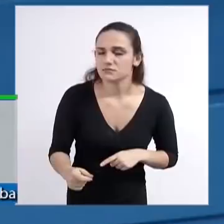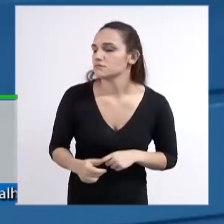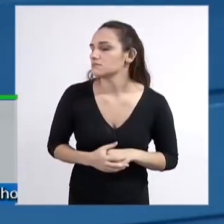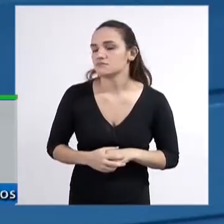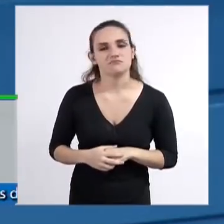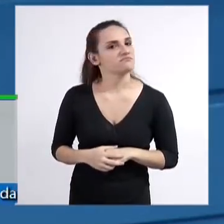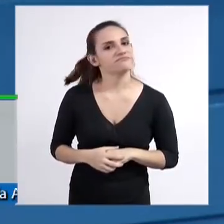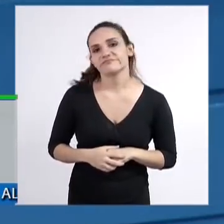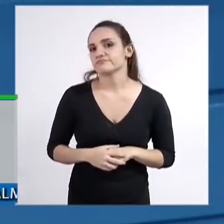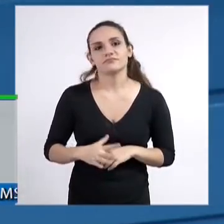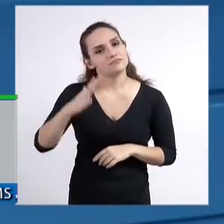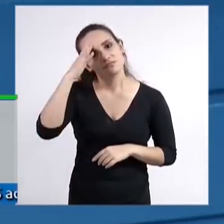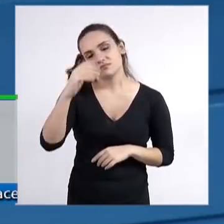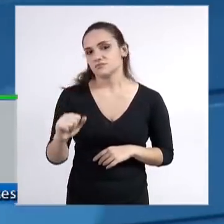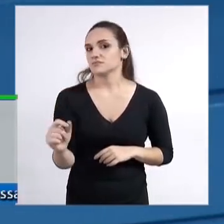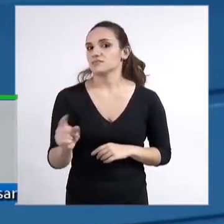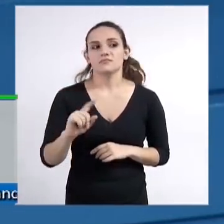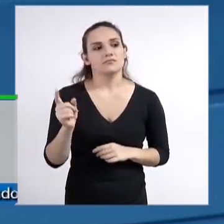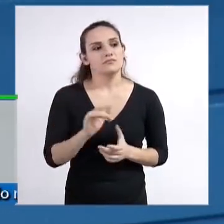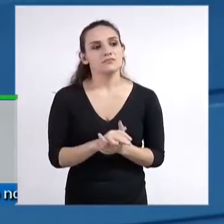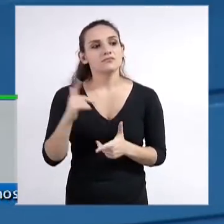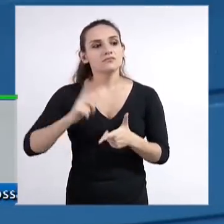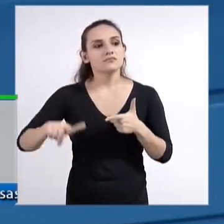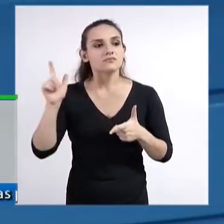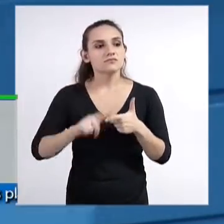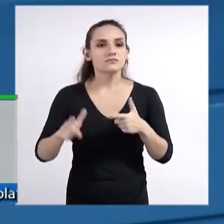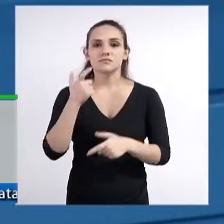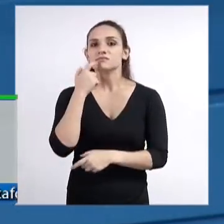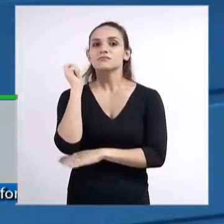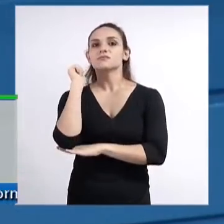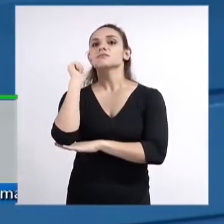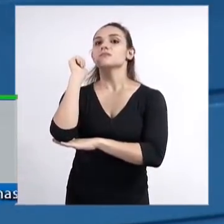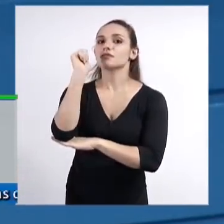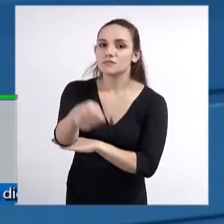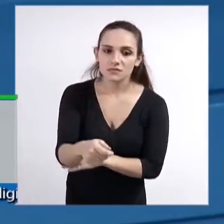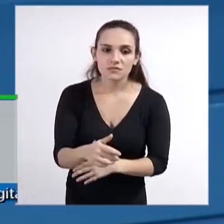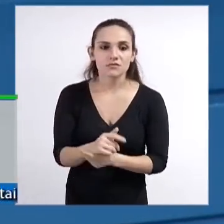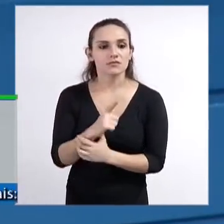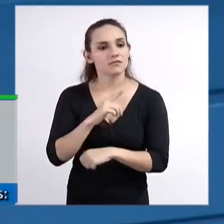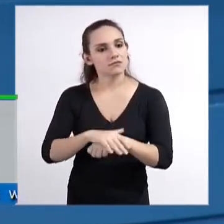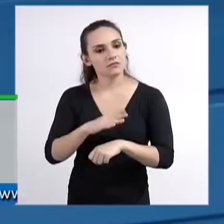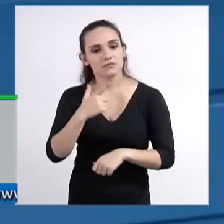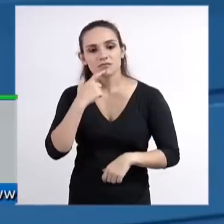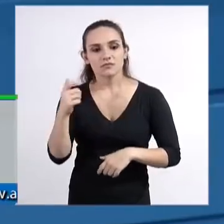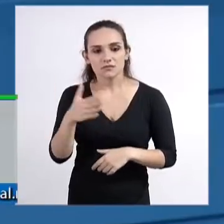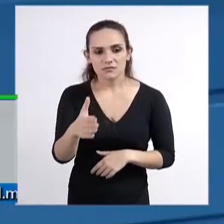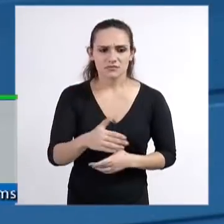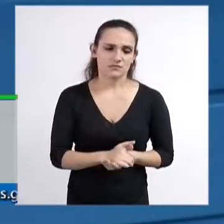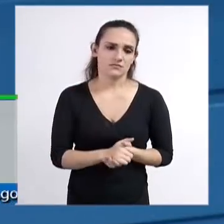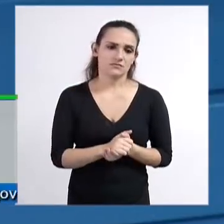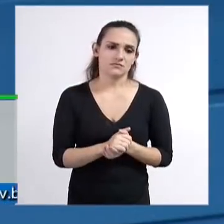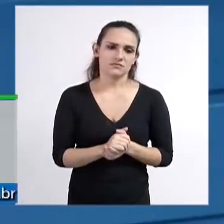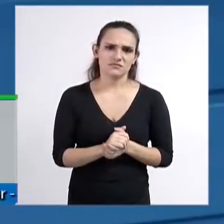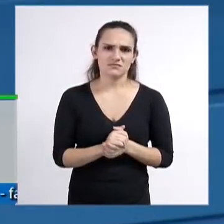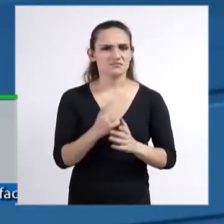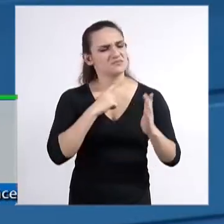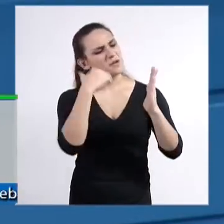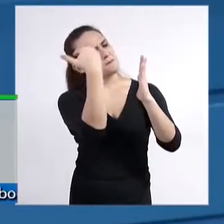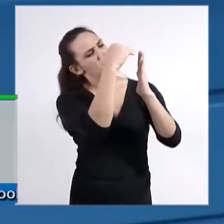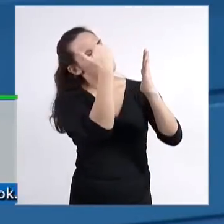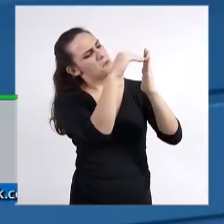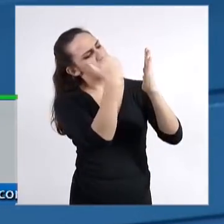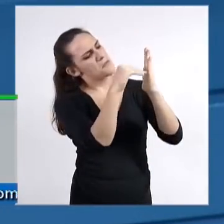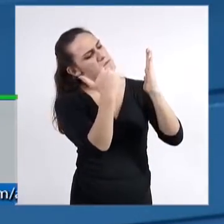os problemas da pesca, de aumentar o estoque pesqueiro, né, de fazer a mudança. Ele elencou